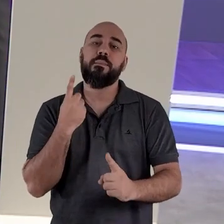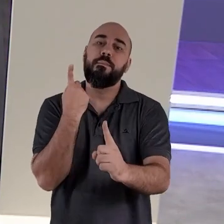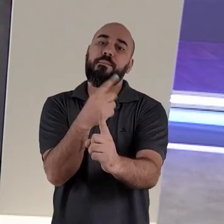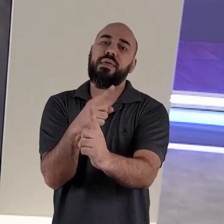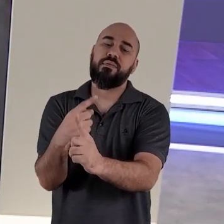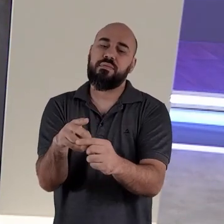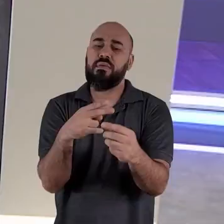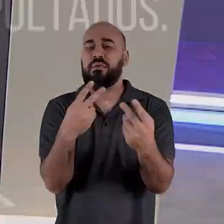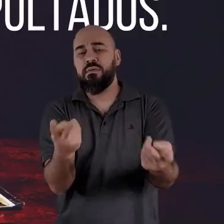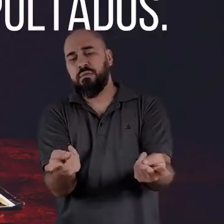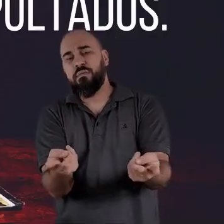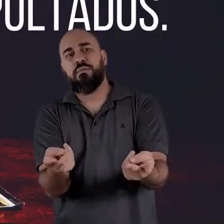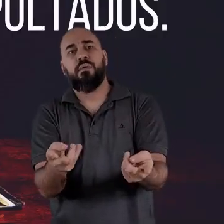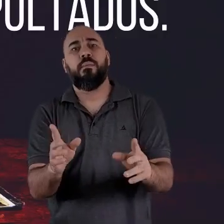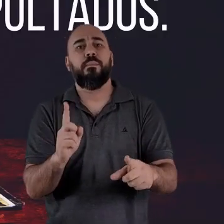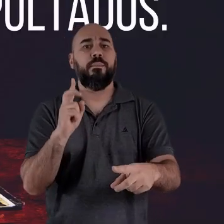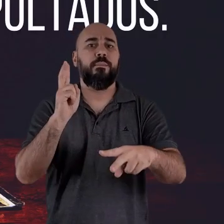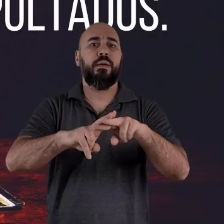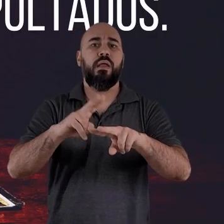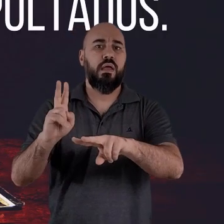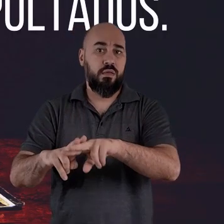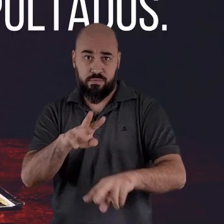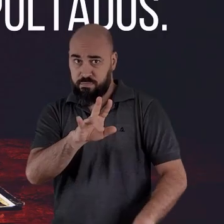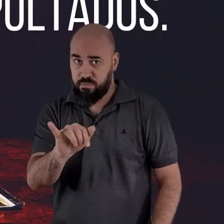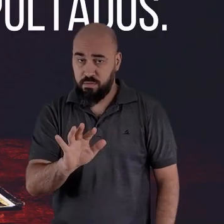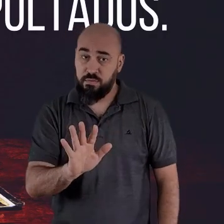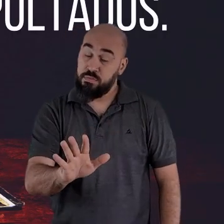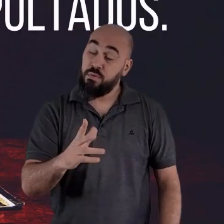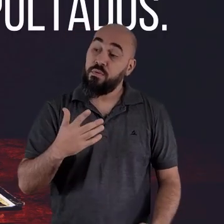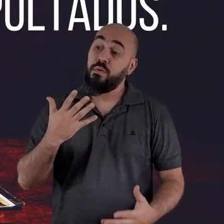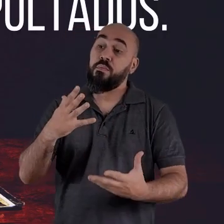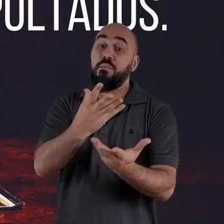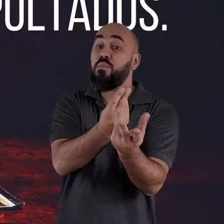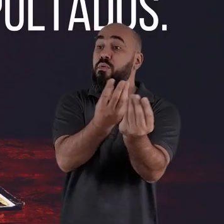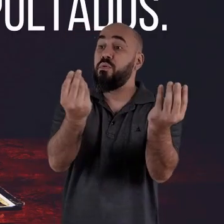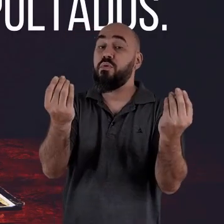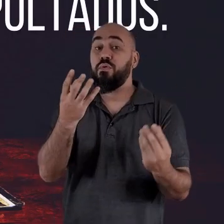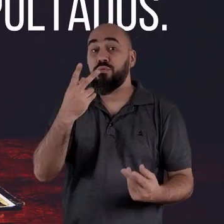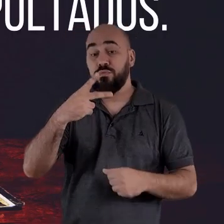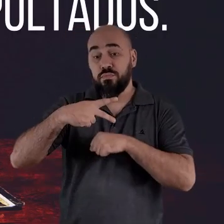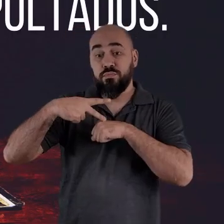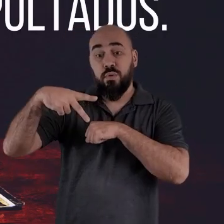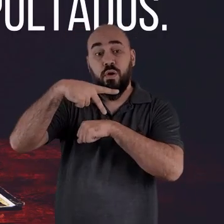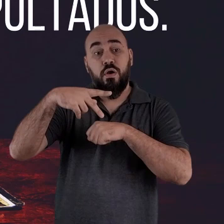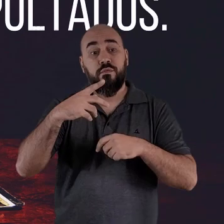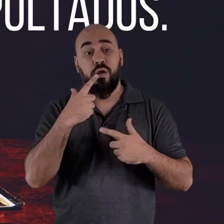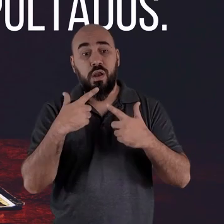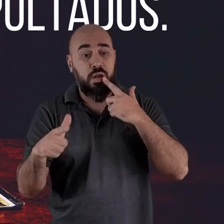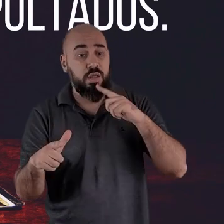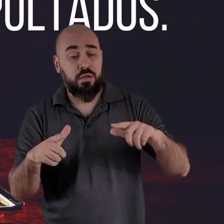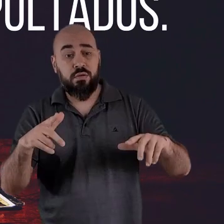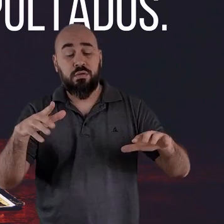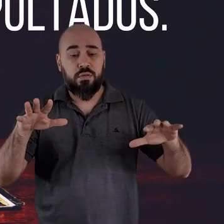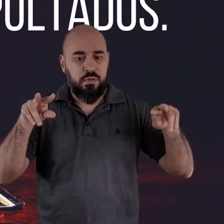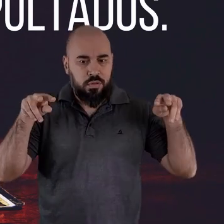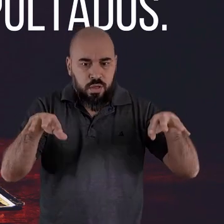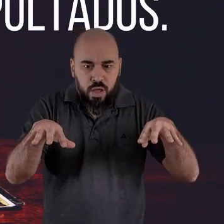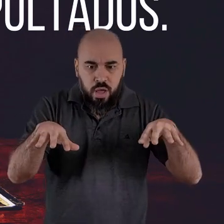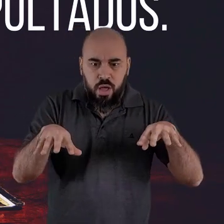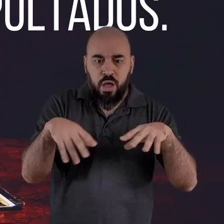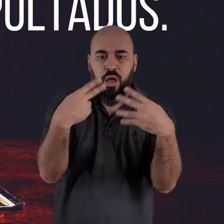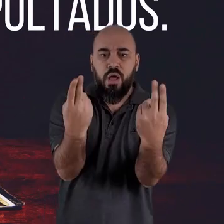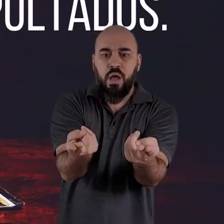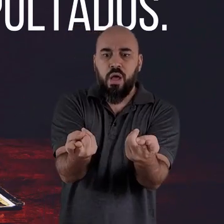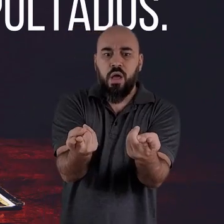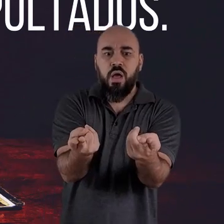Bíblia: então muitos dentre os povos, tribos, línguas e nações contemplarão os cadáveres das duas testemunhas por 3